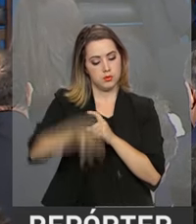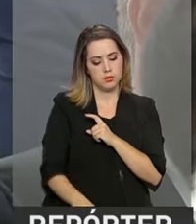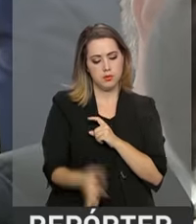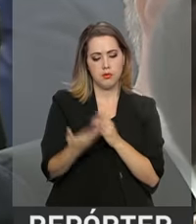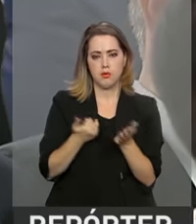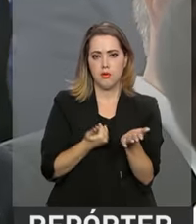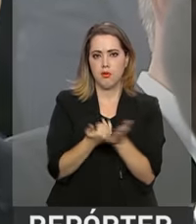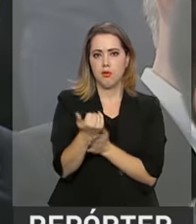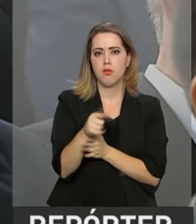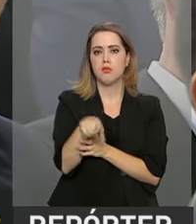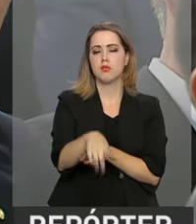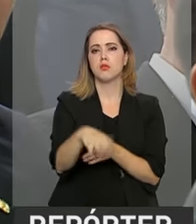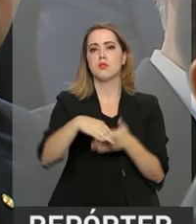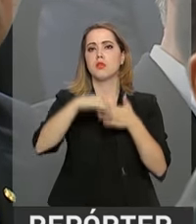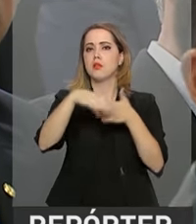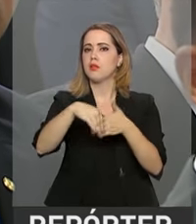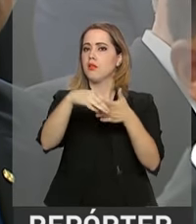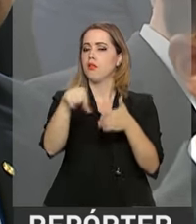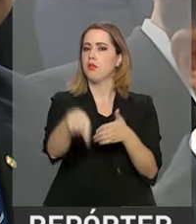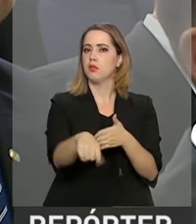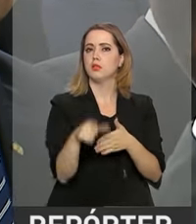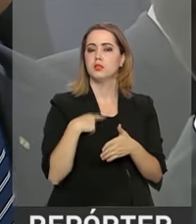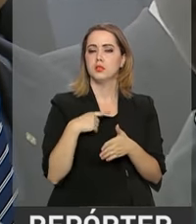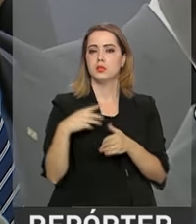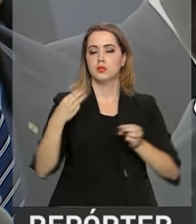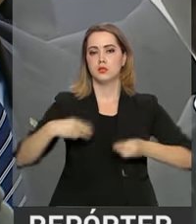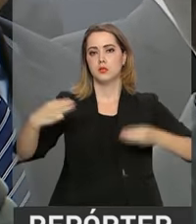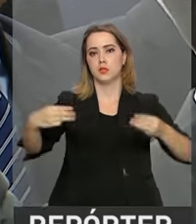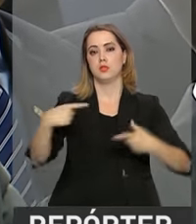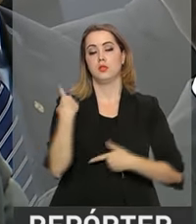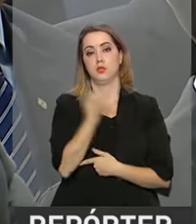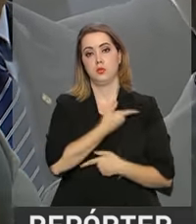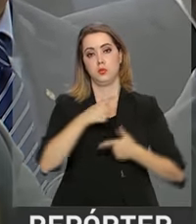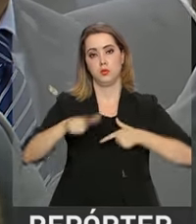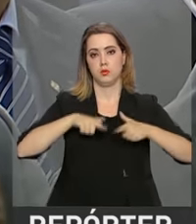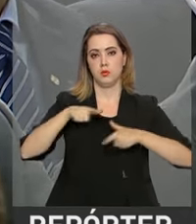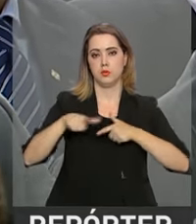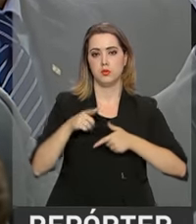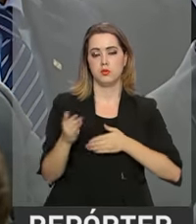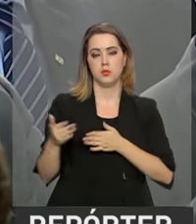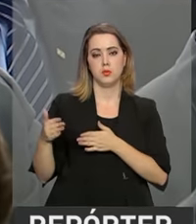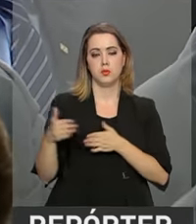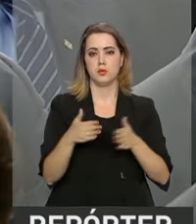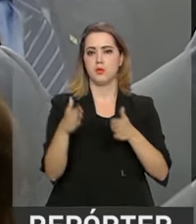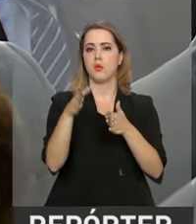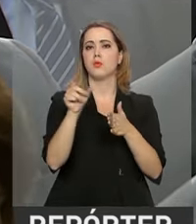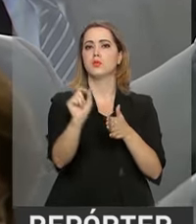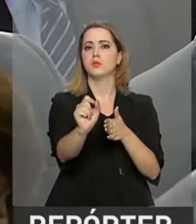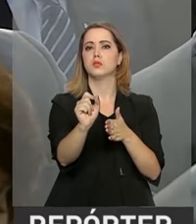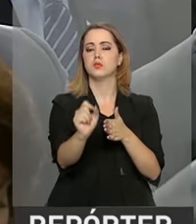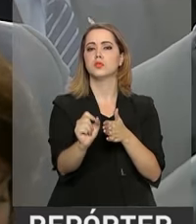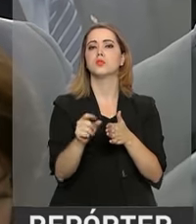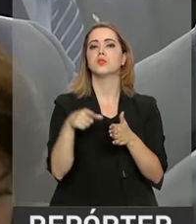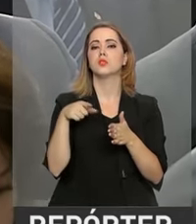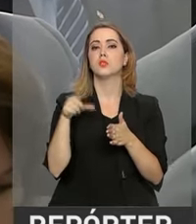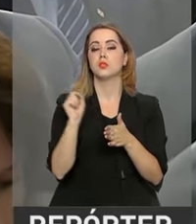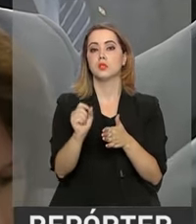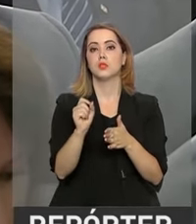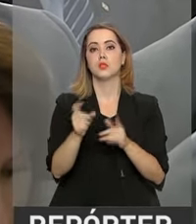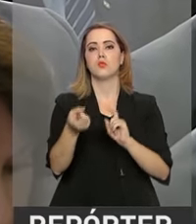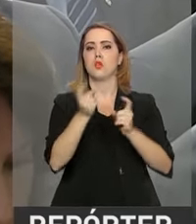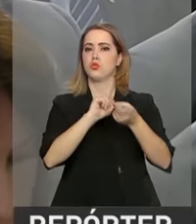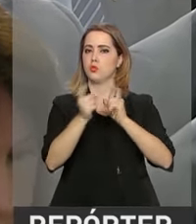as prioridades do Ministério. E em meu trabalho no turismo, seguirei os princípios que sempre me nortearam: a